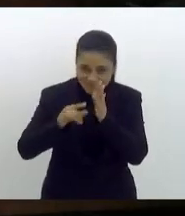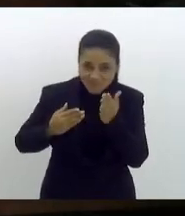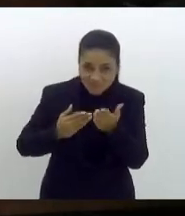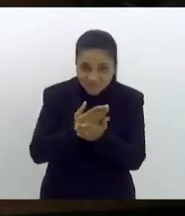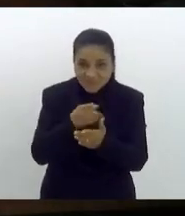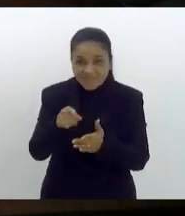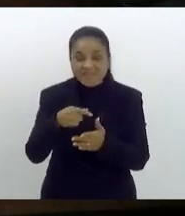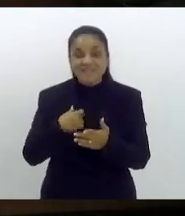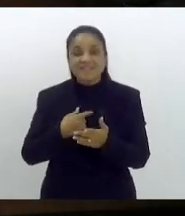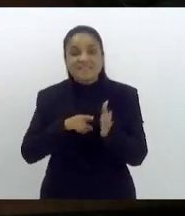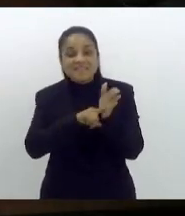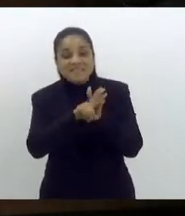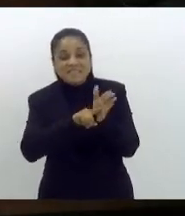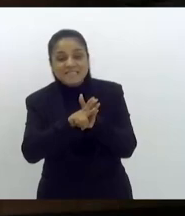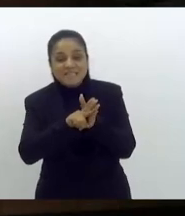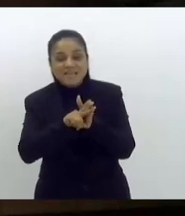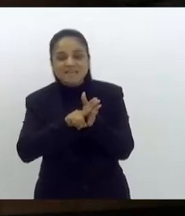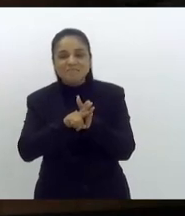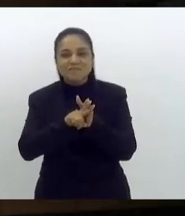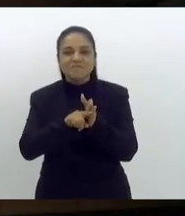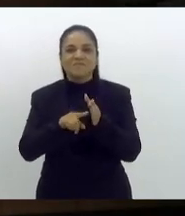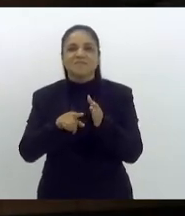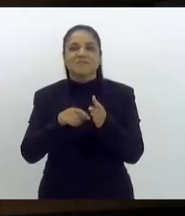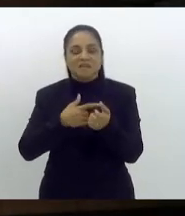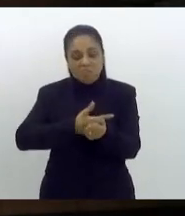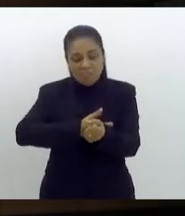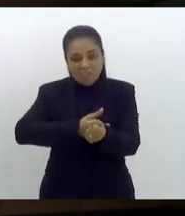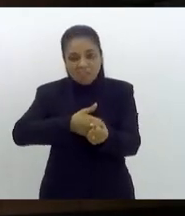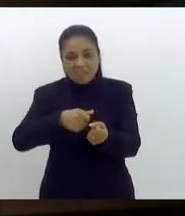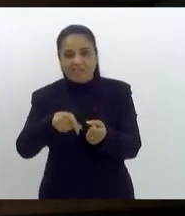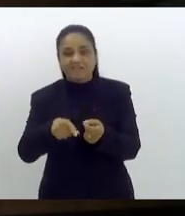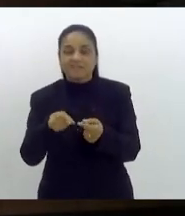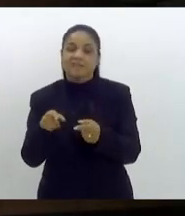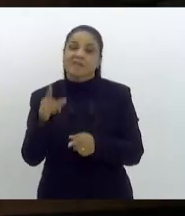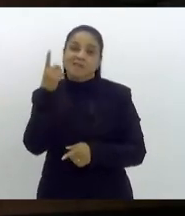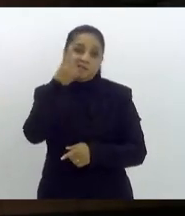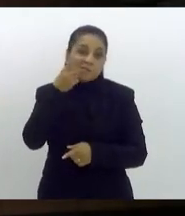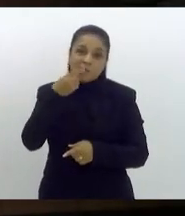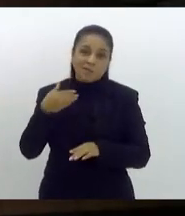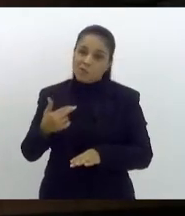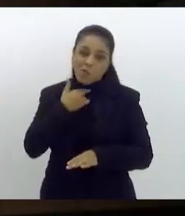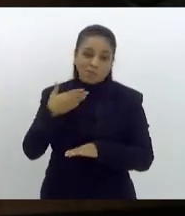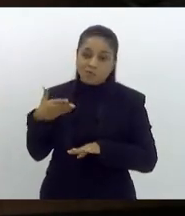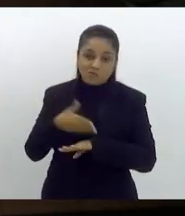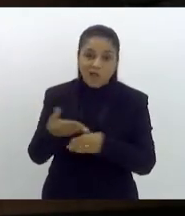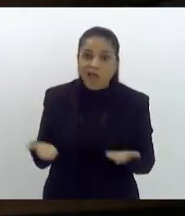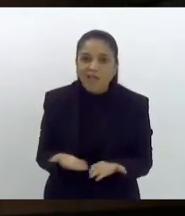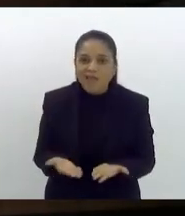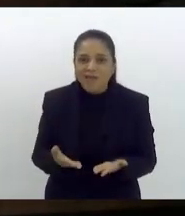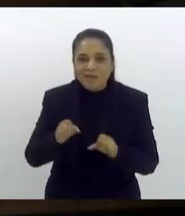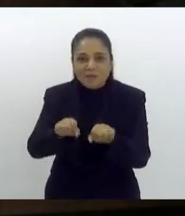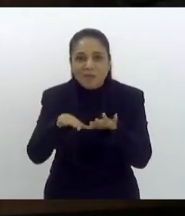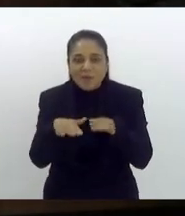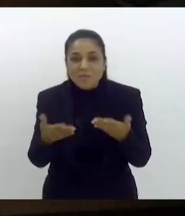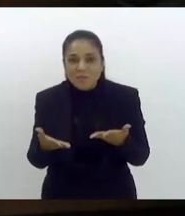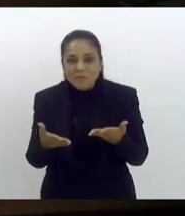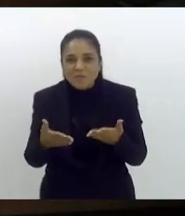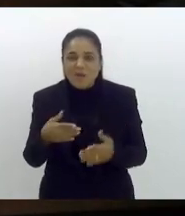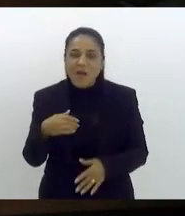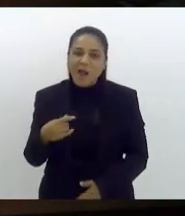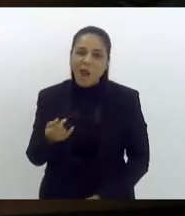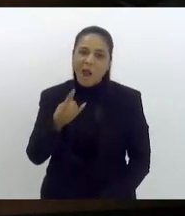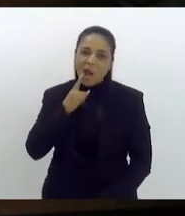e até muito deputado que não passaria nesse exame e não poderia vir a sessão seja pelo alcoolismo